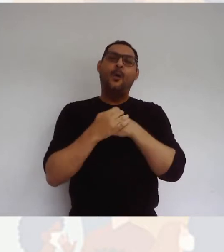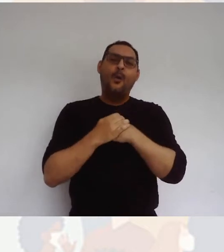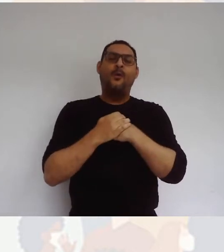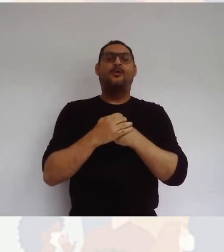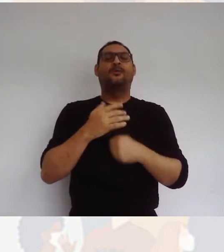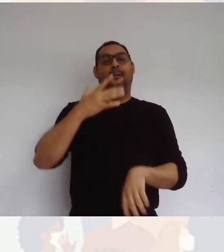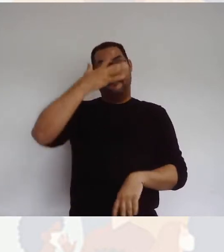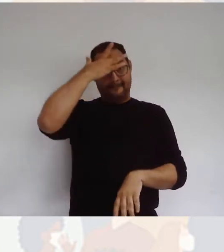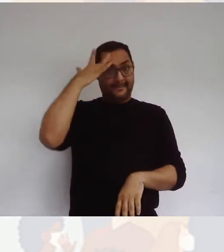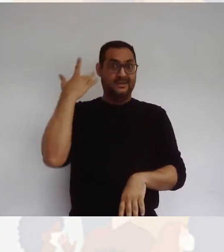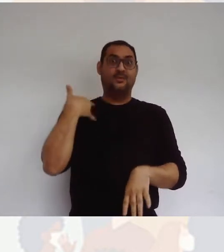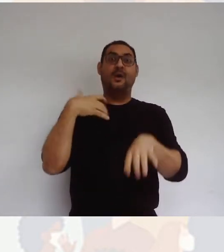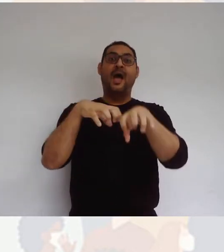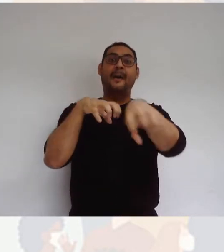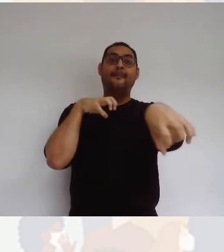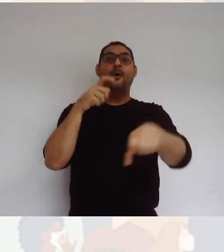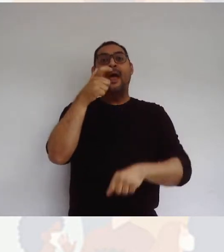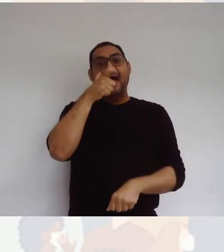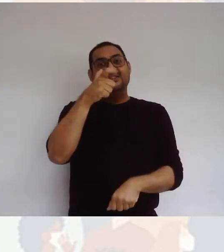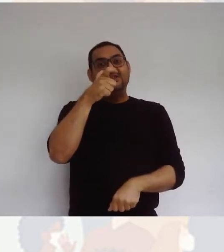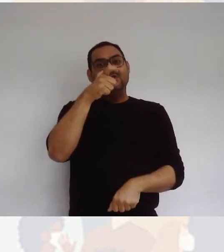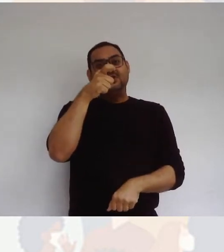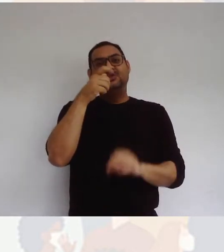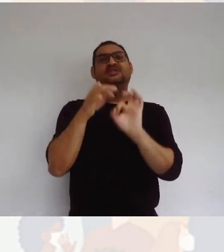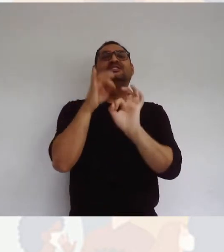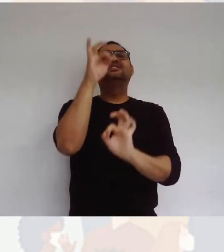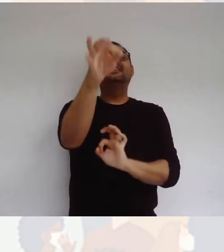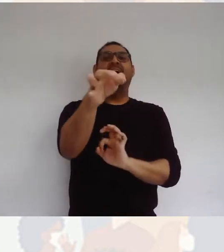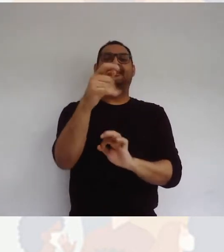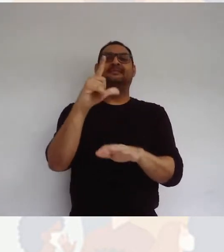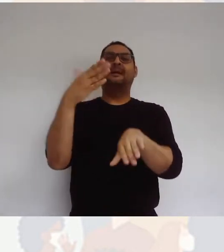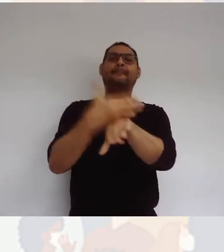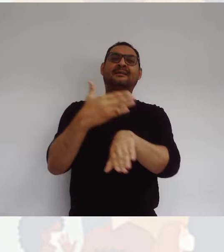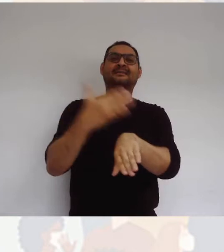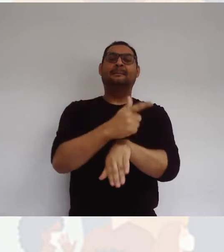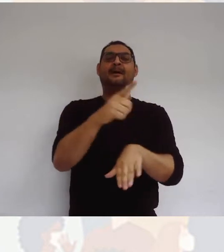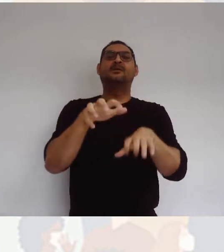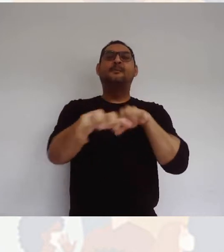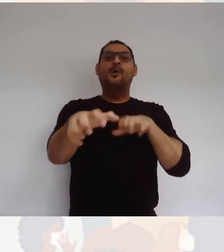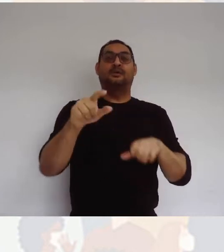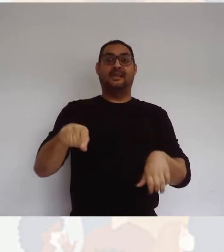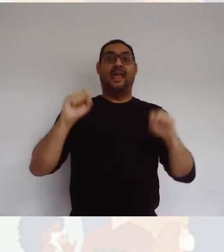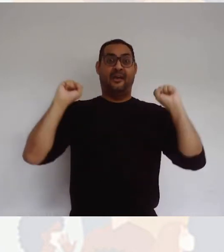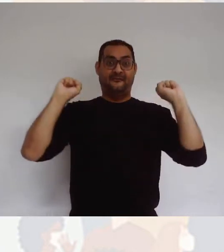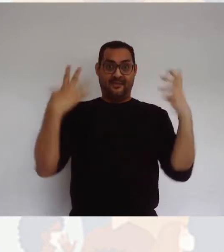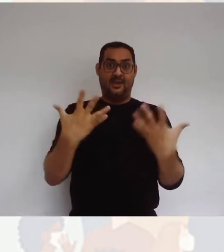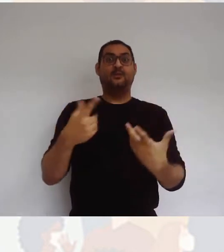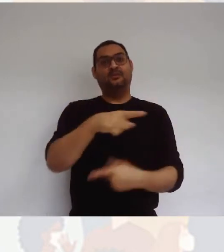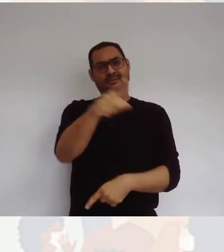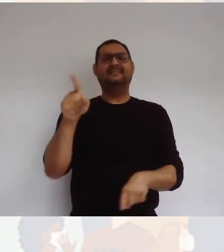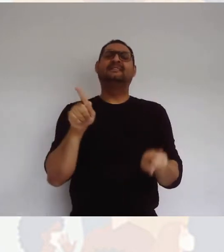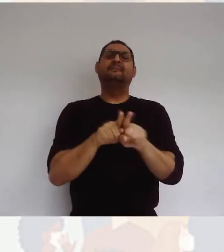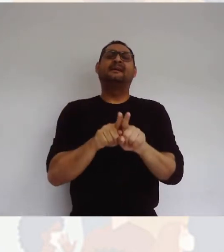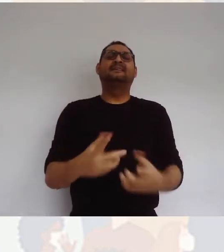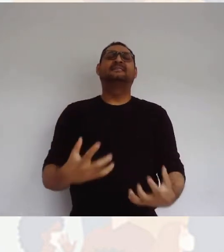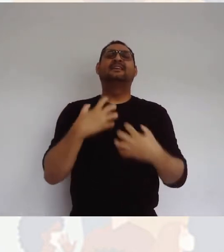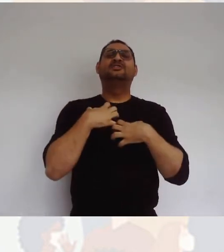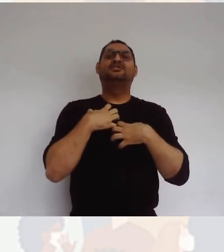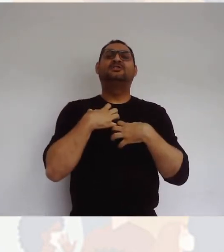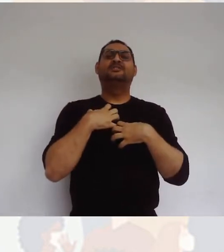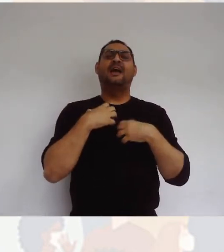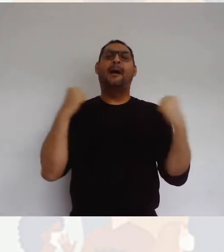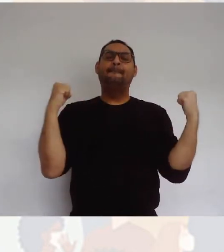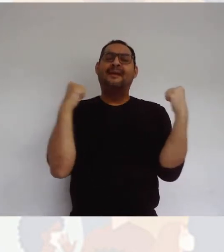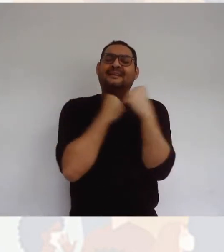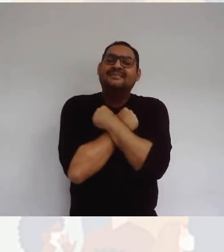à distância, que estão participando por via remota do evento. Também se sintam abraçados,